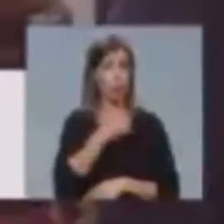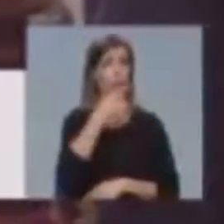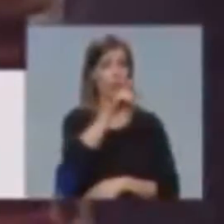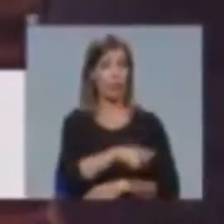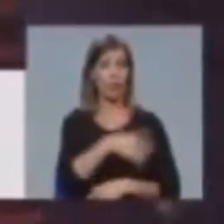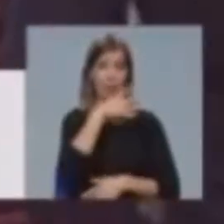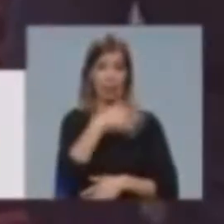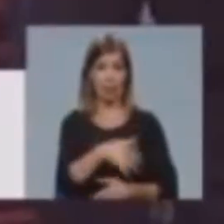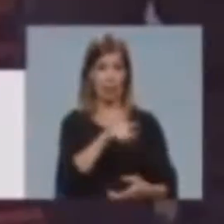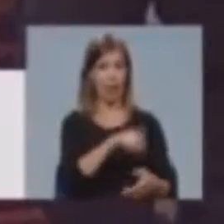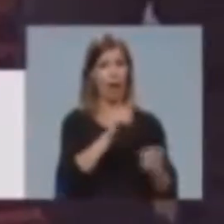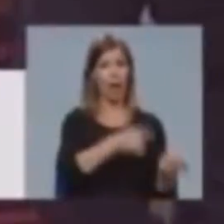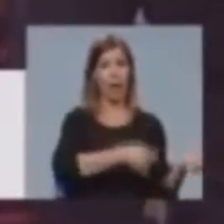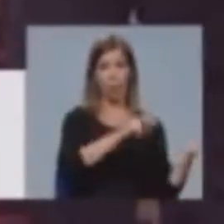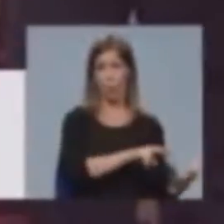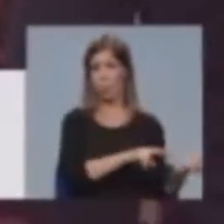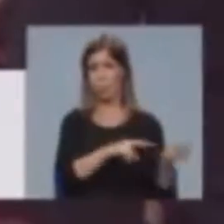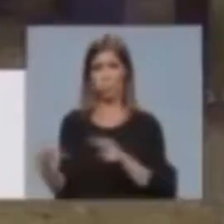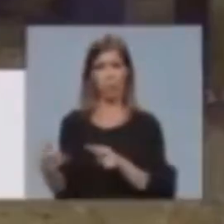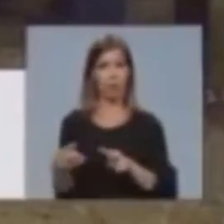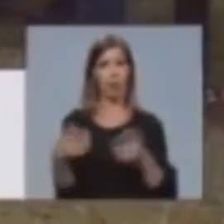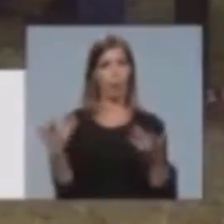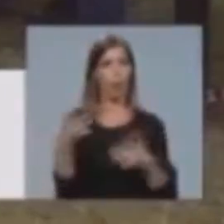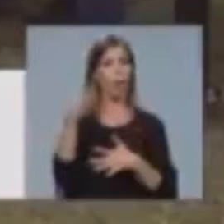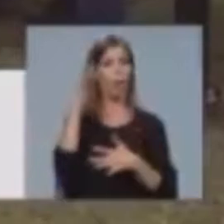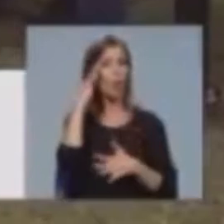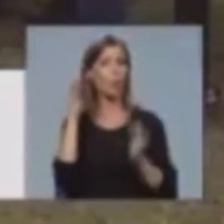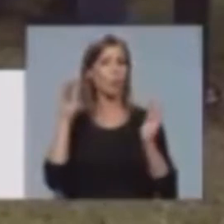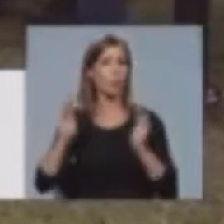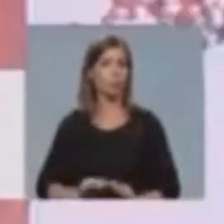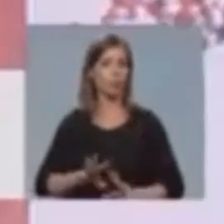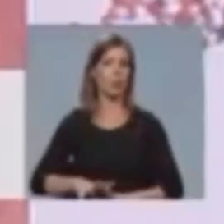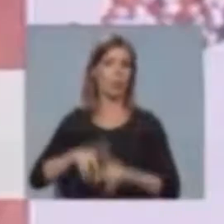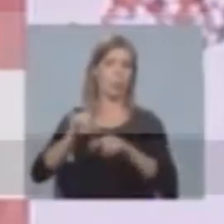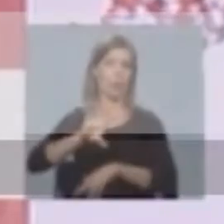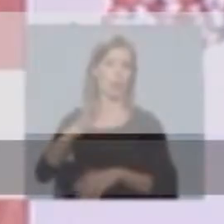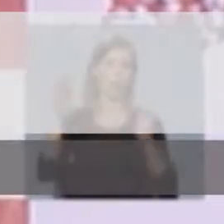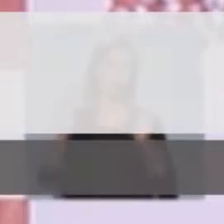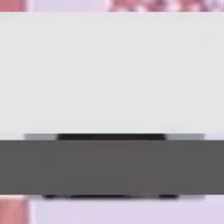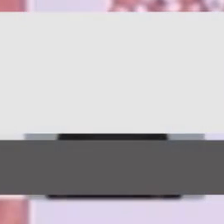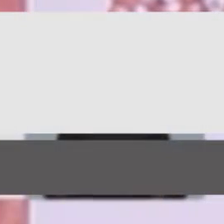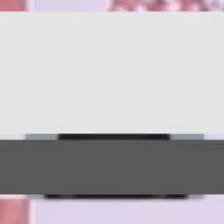com os piores índices de desenvolvimento hoje